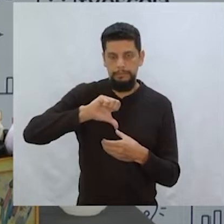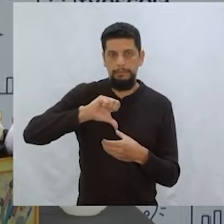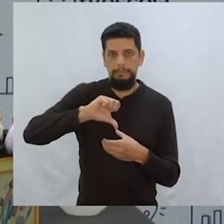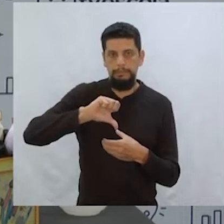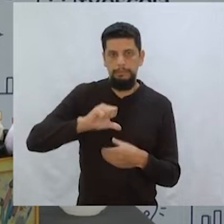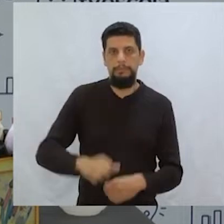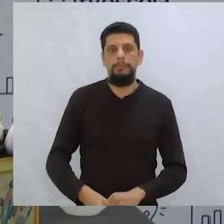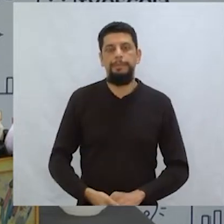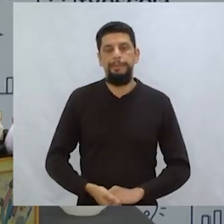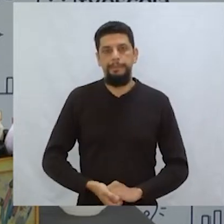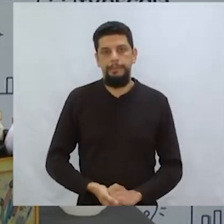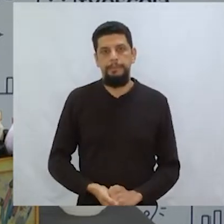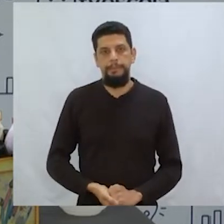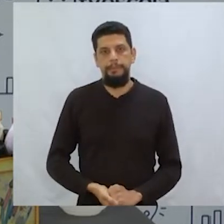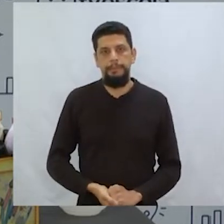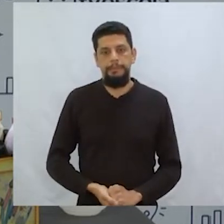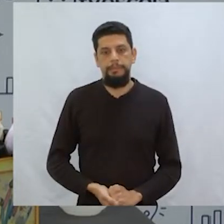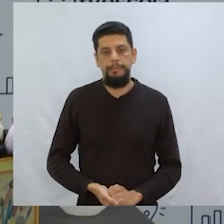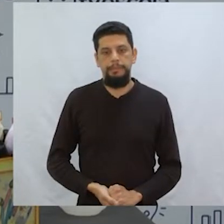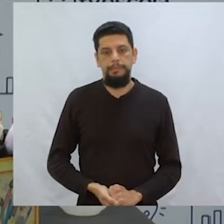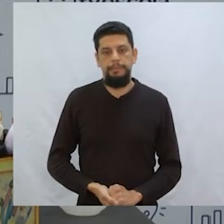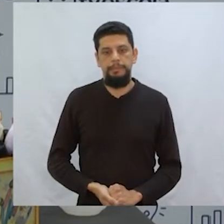E 5.